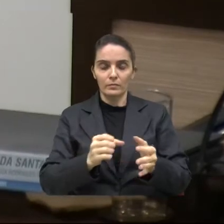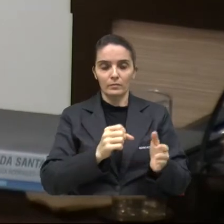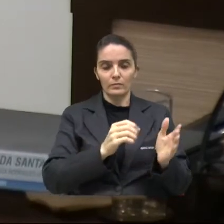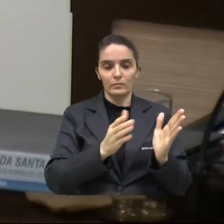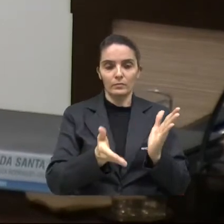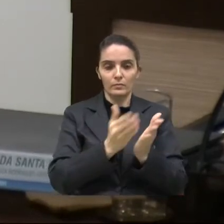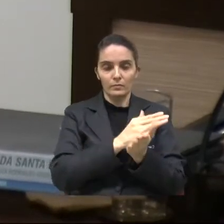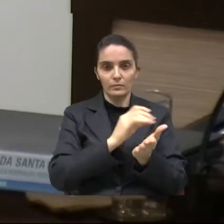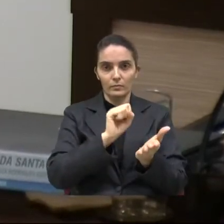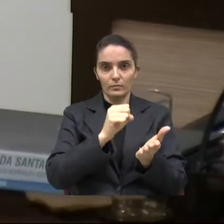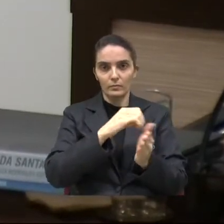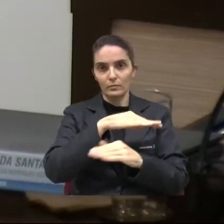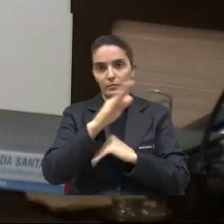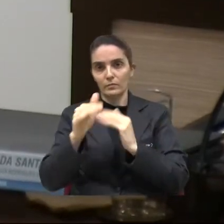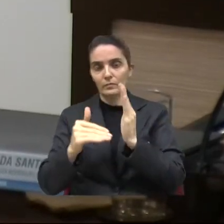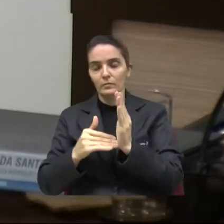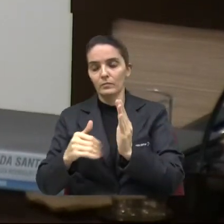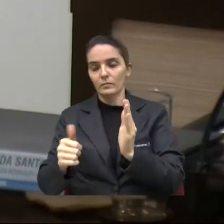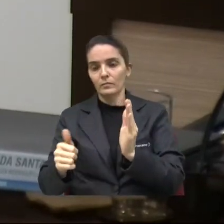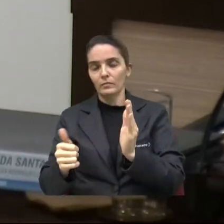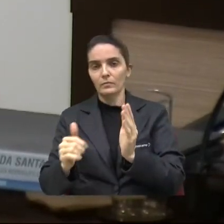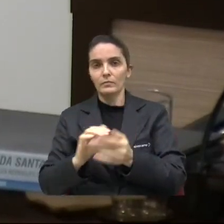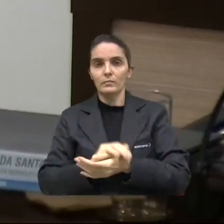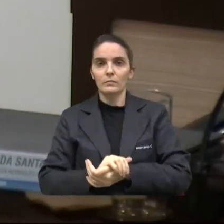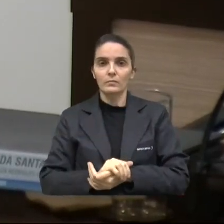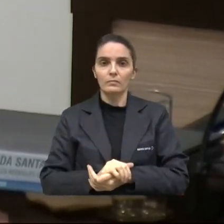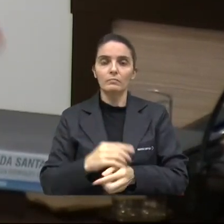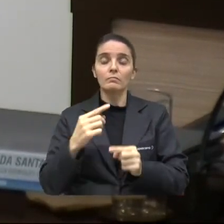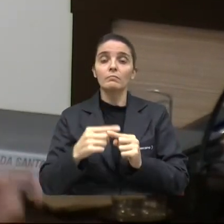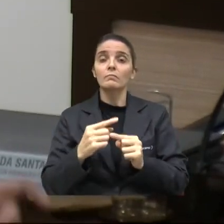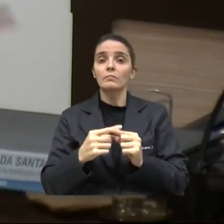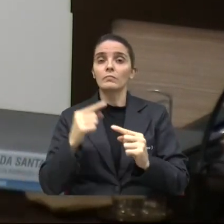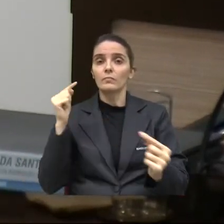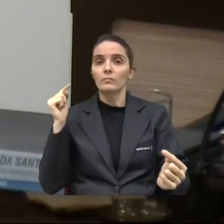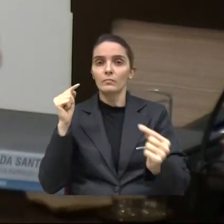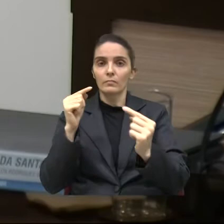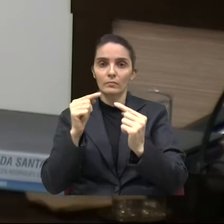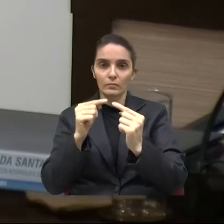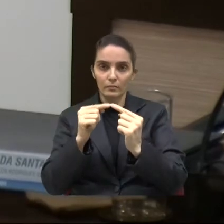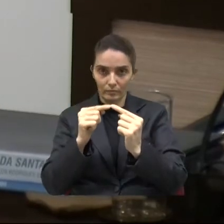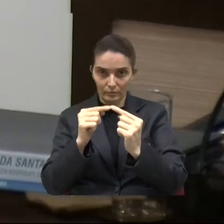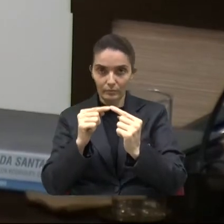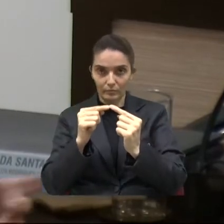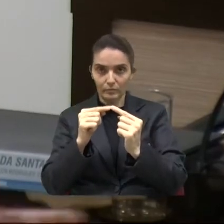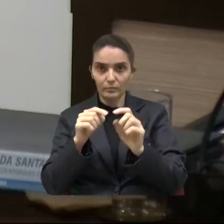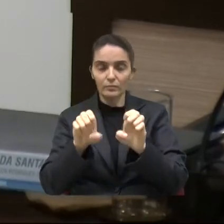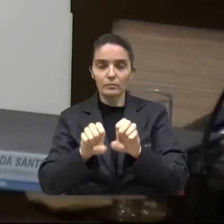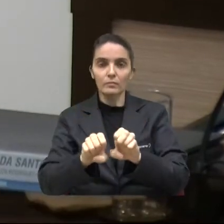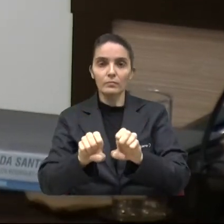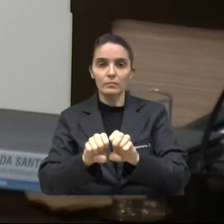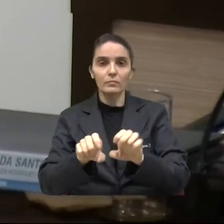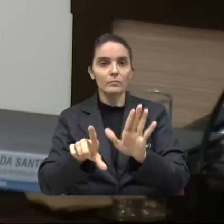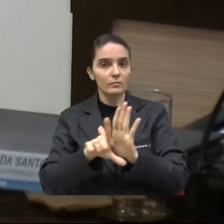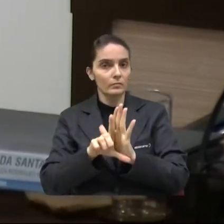à página 11, e que fala qual é o intuito e o condão deste estatuto, dessa